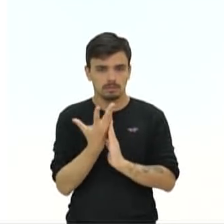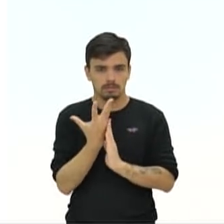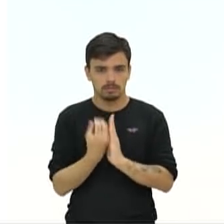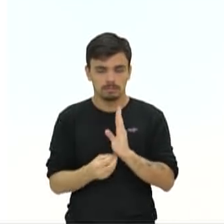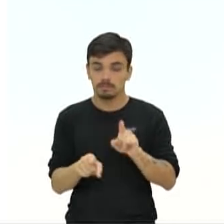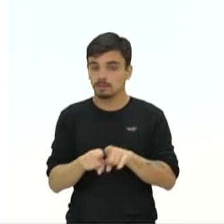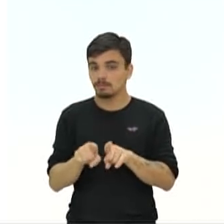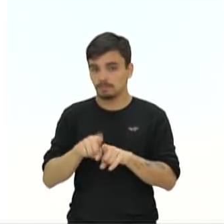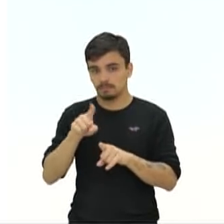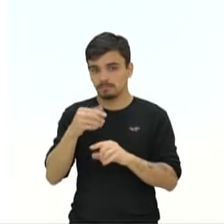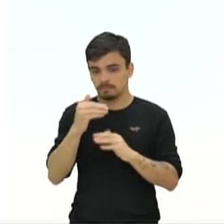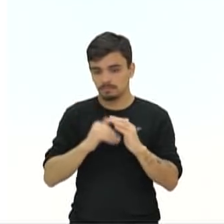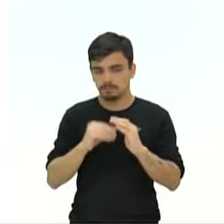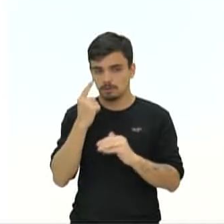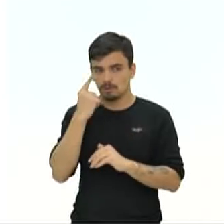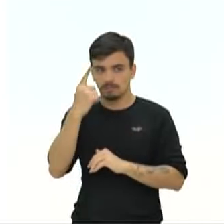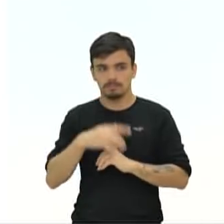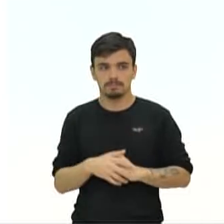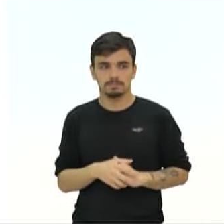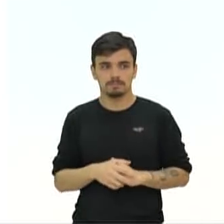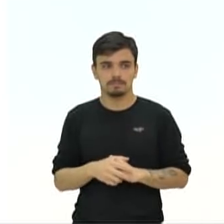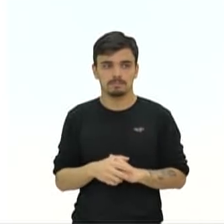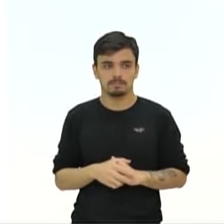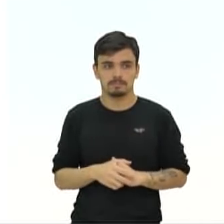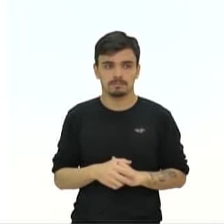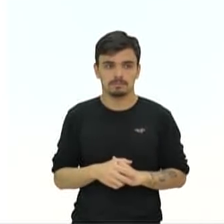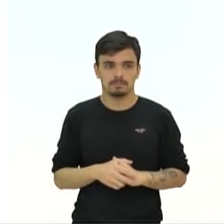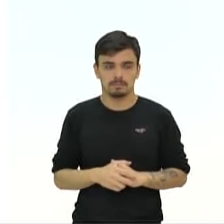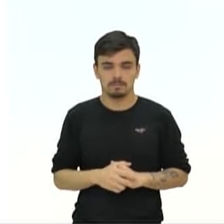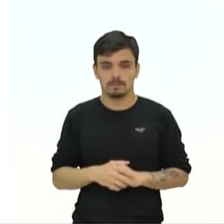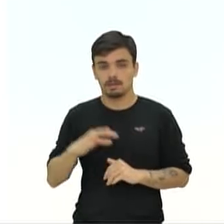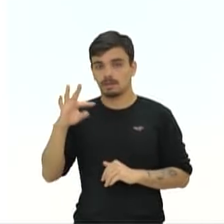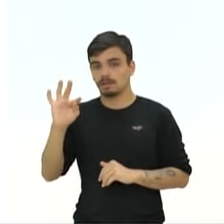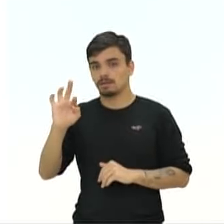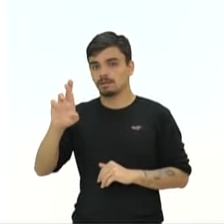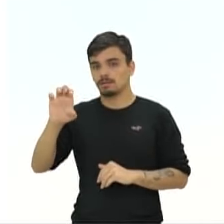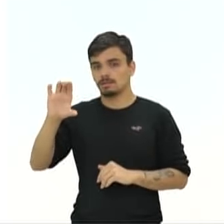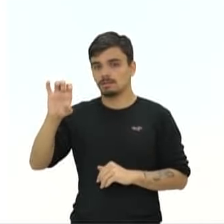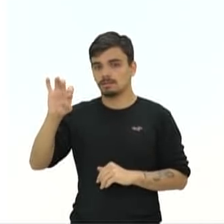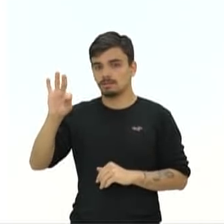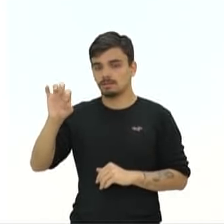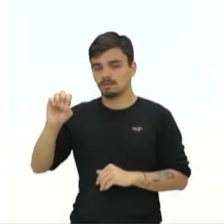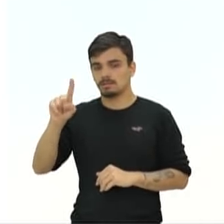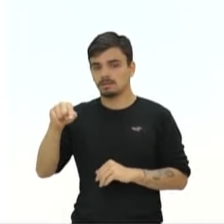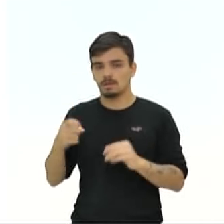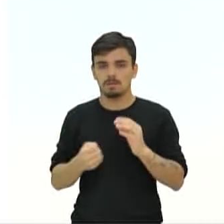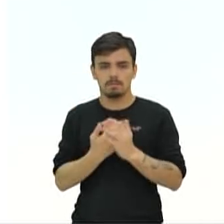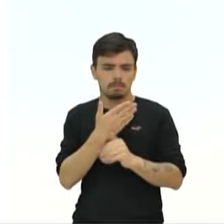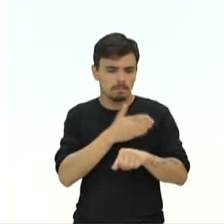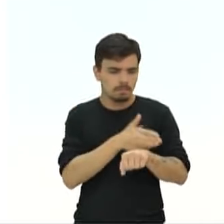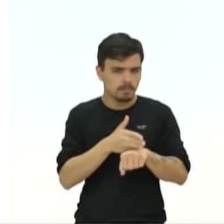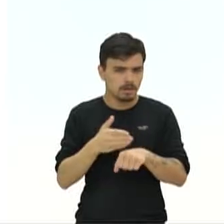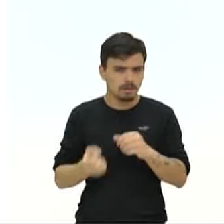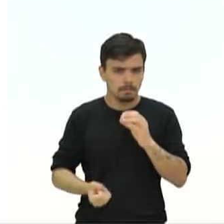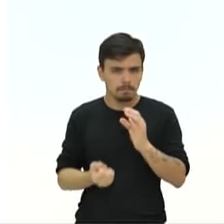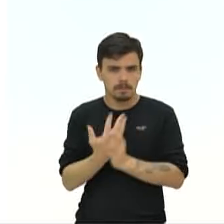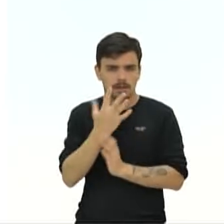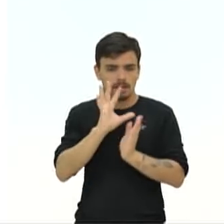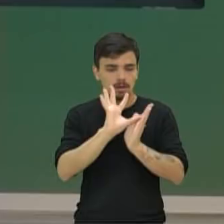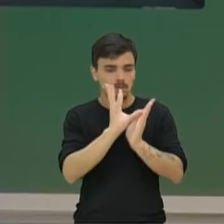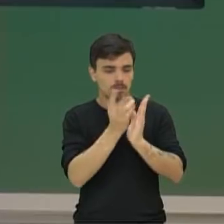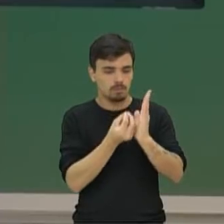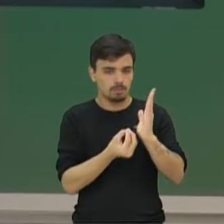a de baixo é falsa. O Trecento foi um período de transição para a arte renascentista. Sim, foi a primeira